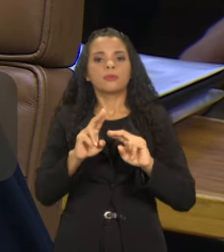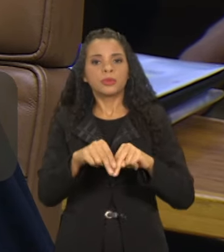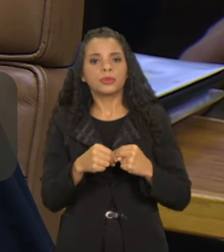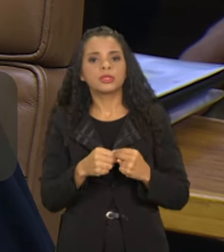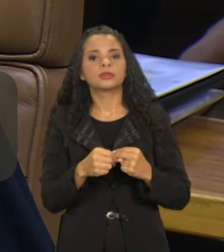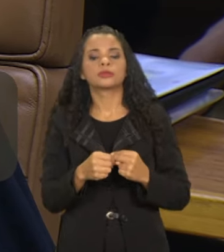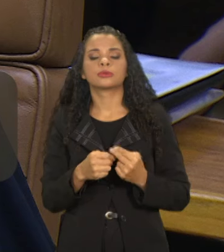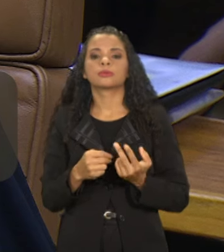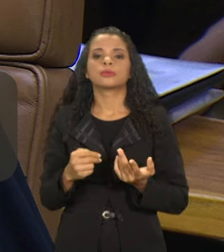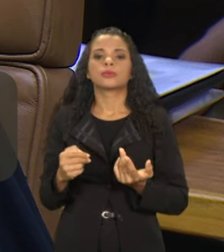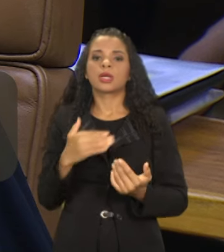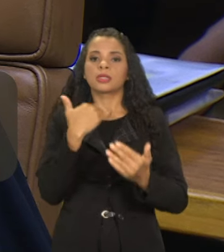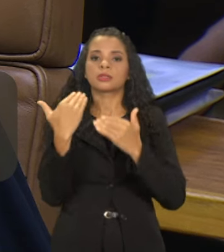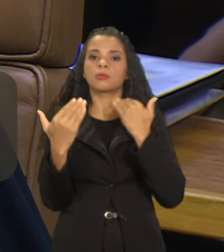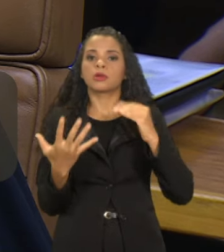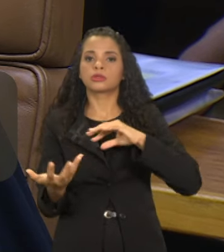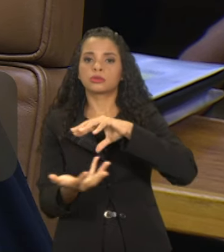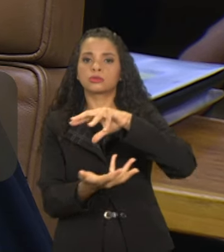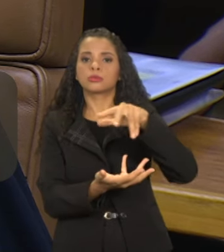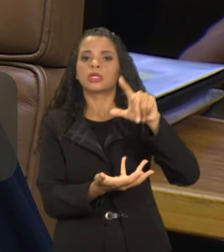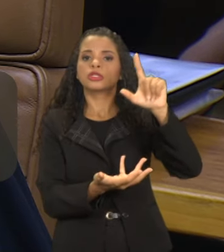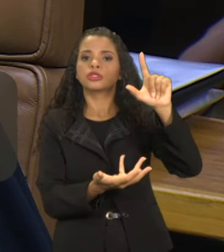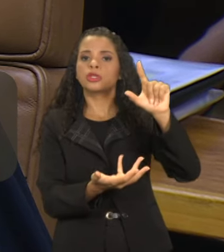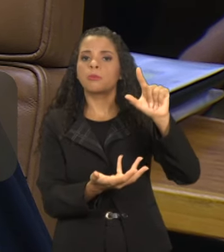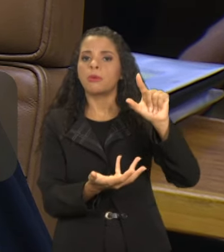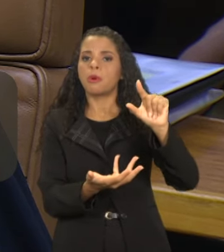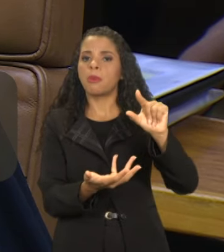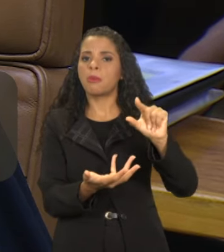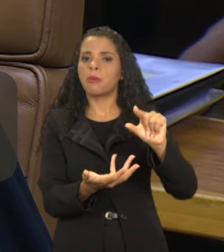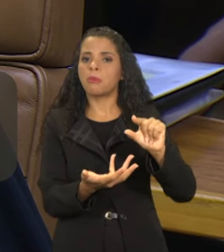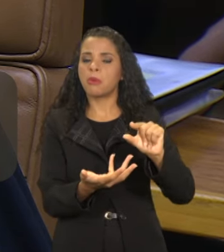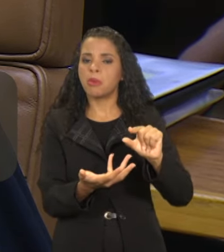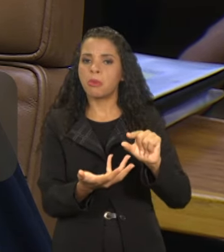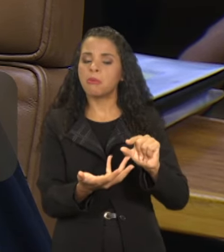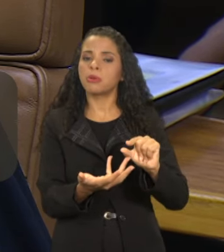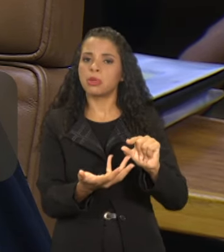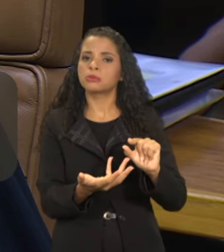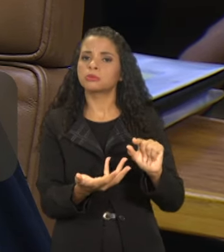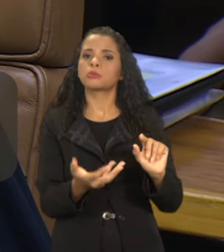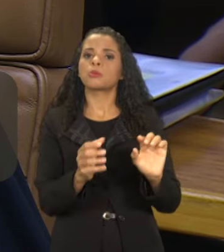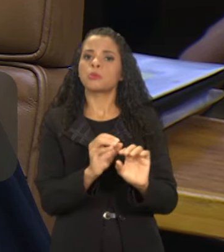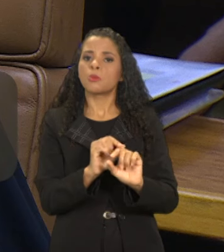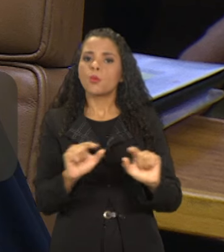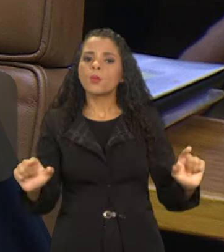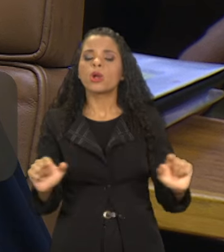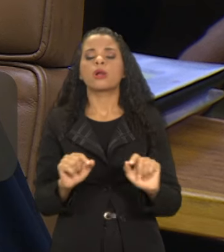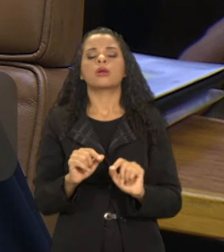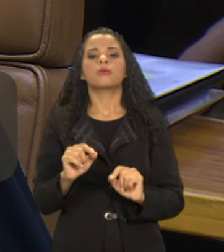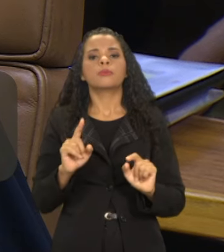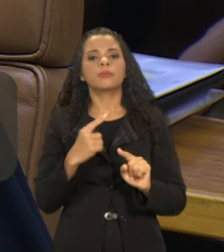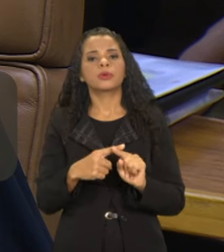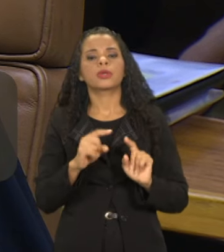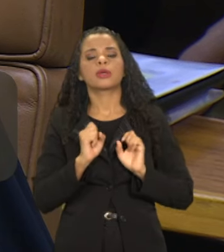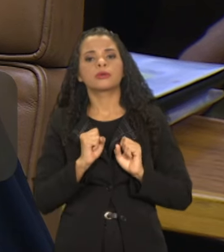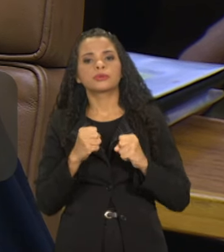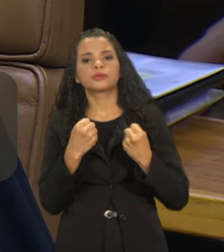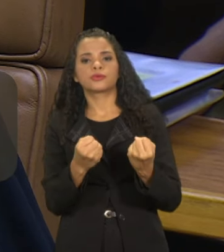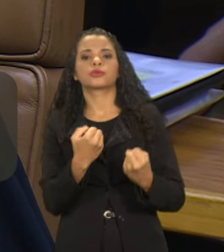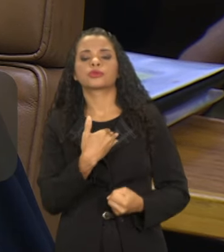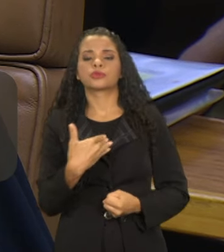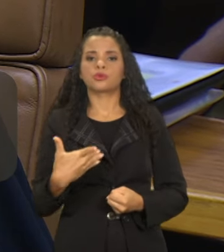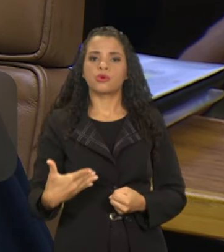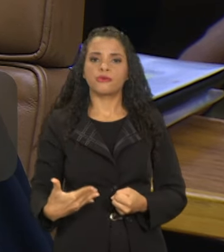por Covid-19 estão em seus níveis mais baixos desde o início da pandemia, após um esforço de todo o governo que levou a um número recorde de